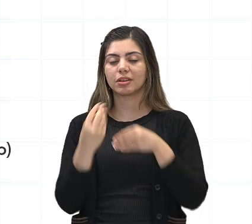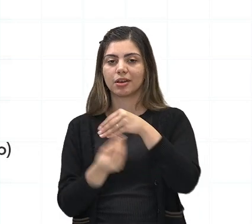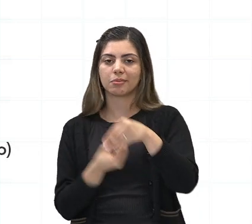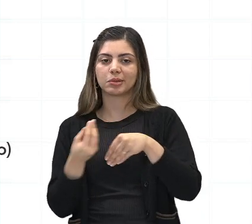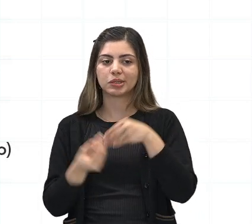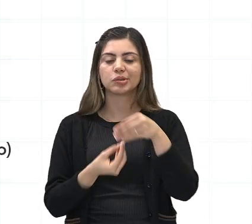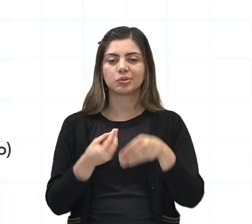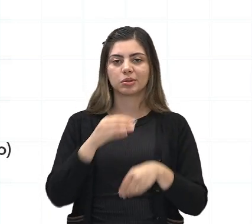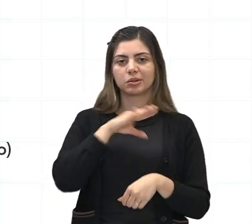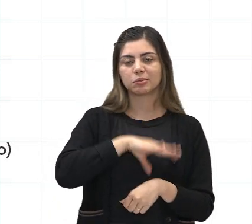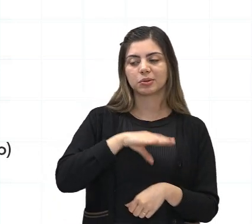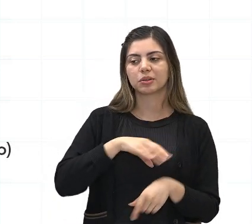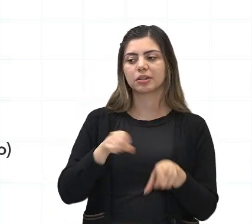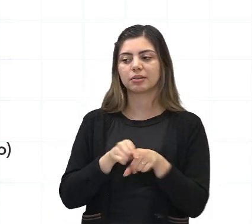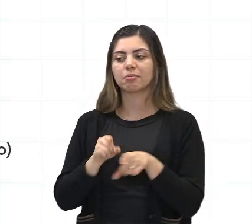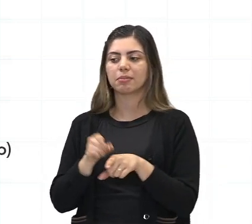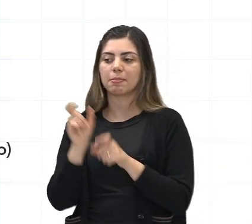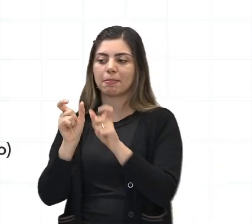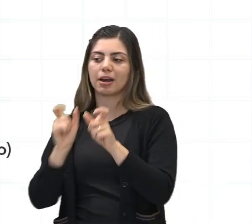utilização desses termos.